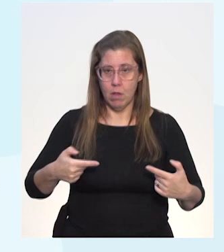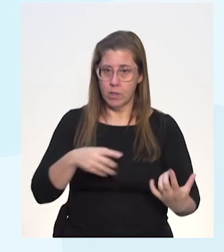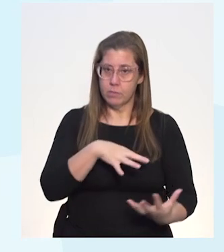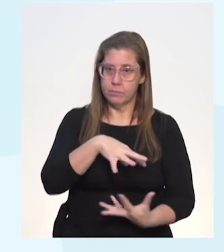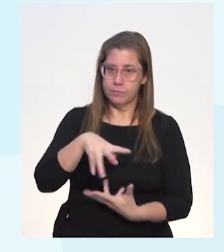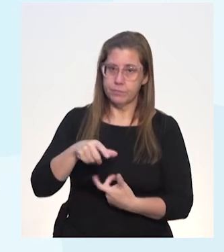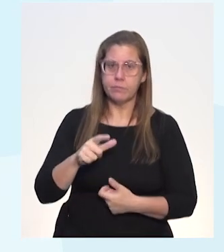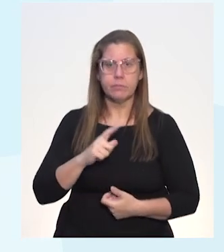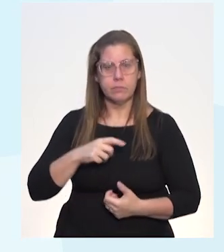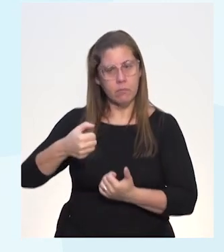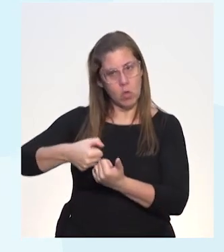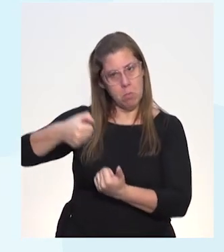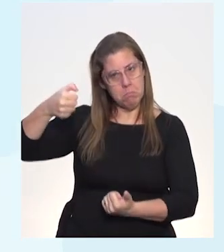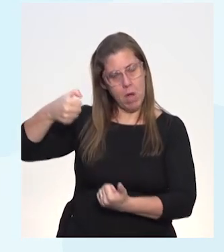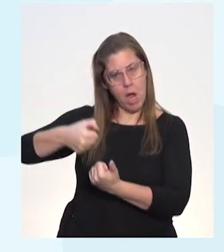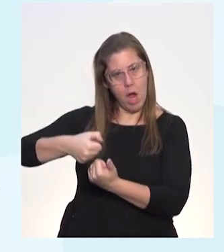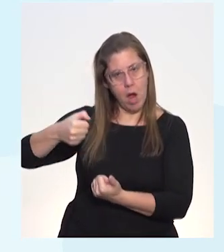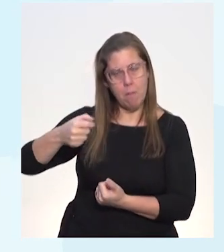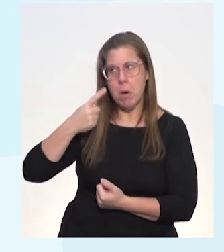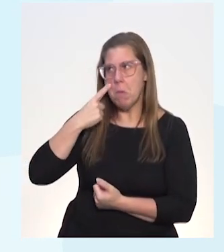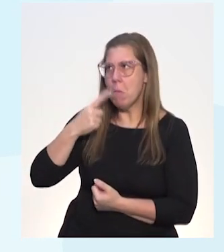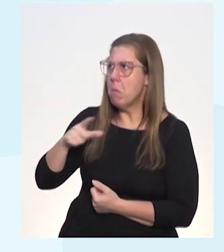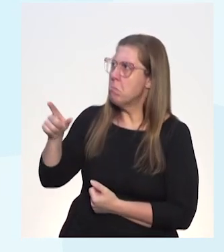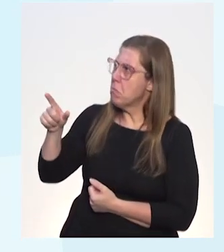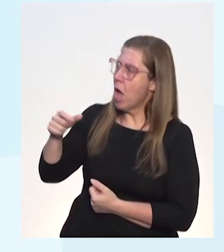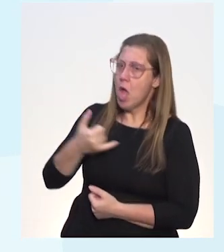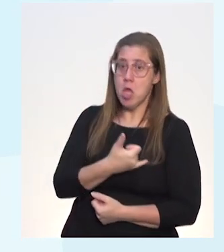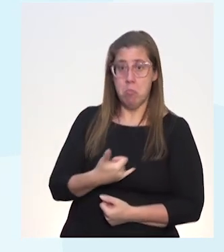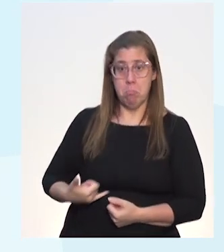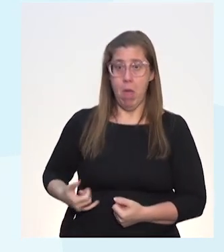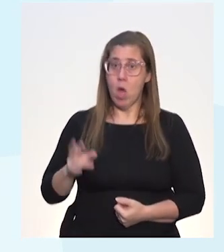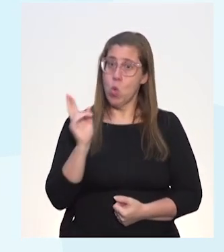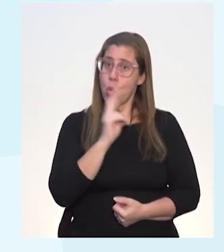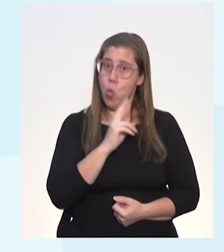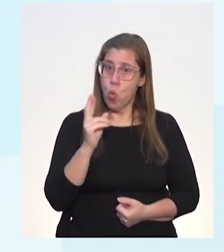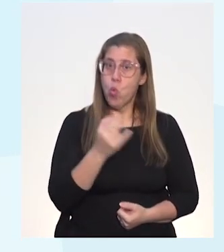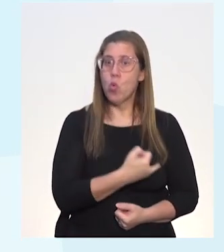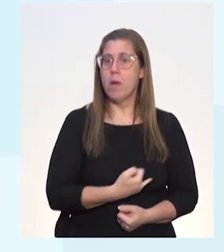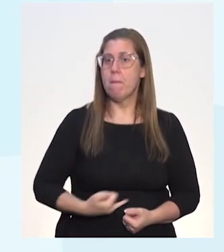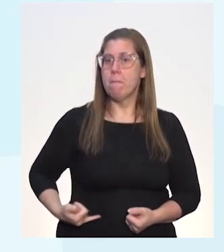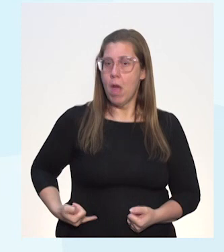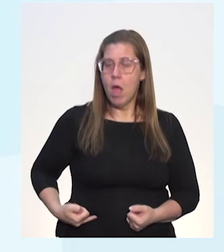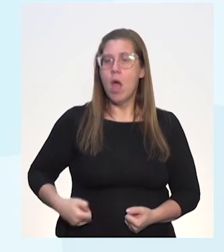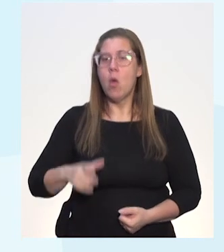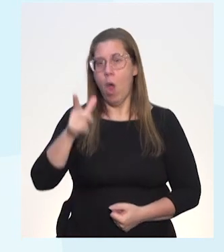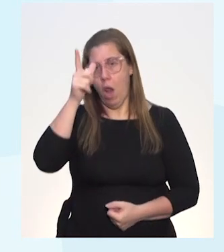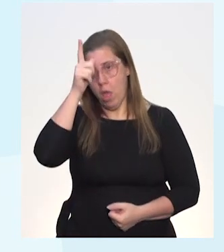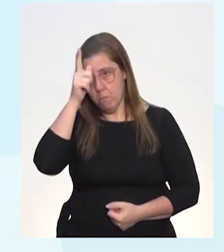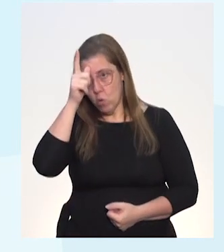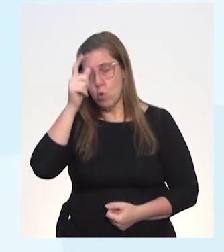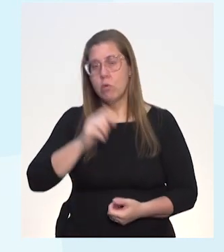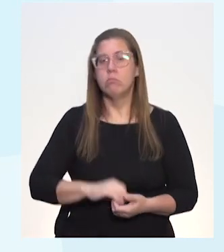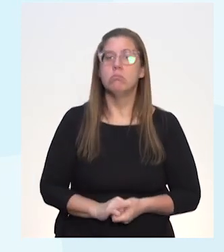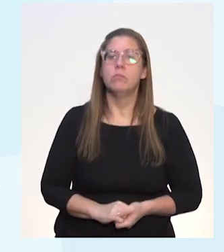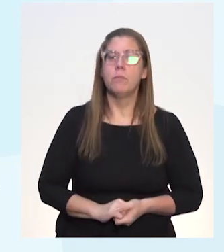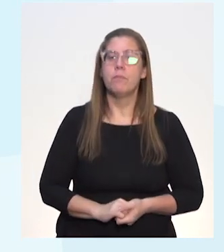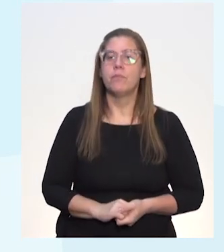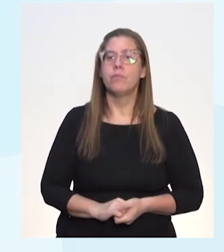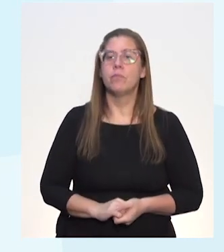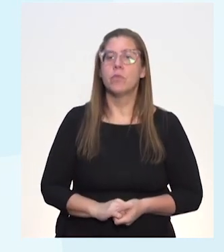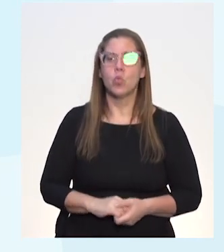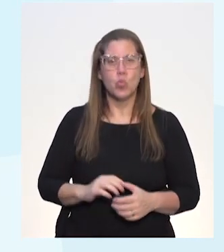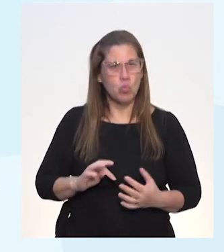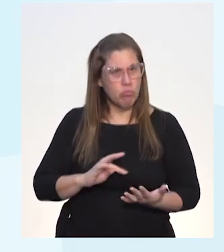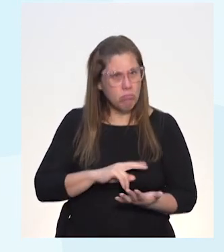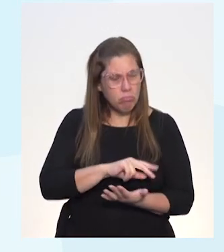gente tem o mapa europeu aqui com o Império Russo, com o Império Alemão, com o Império Austro-Húngaro, com o Império